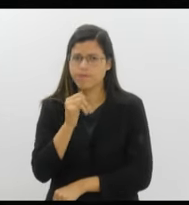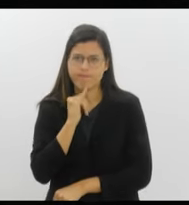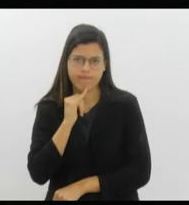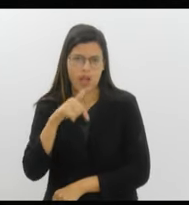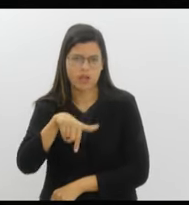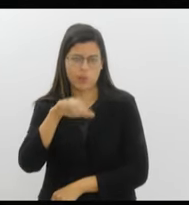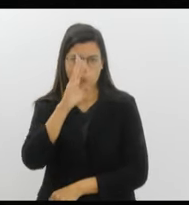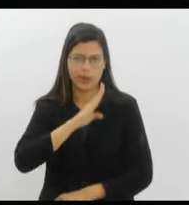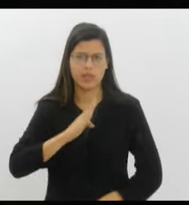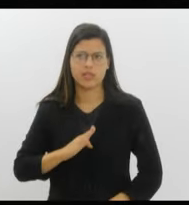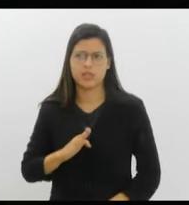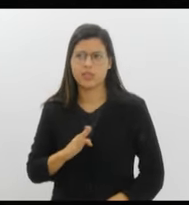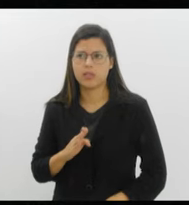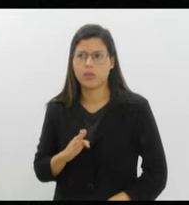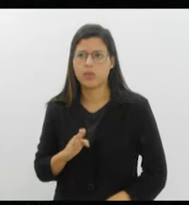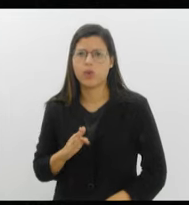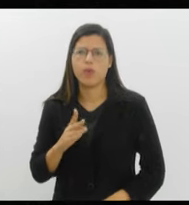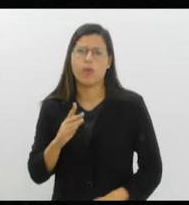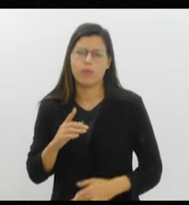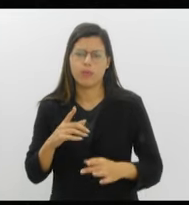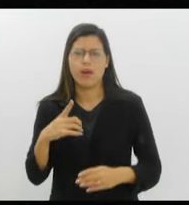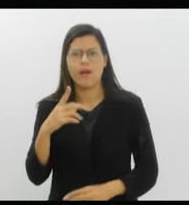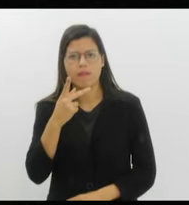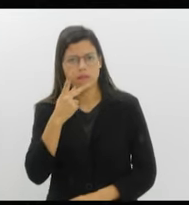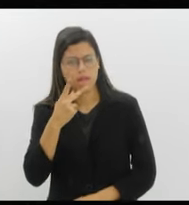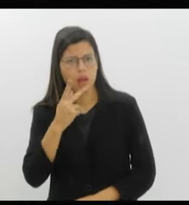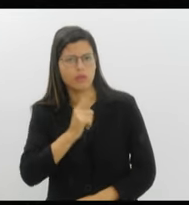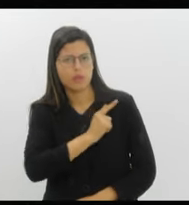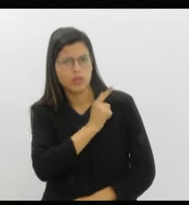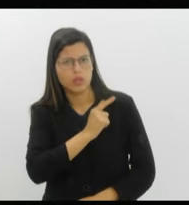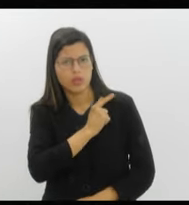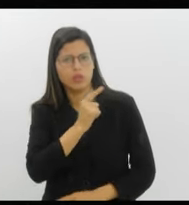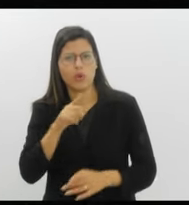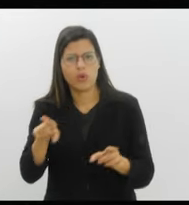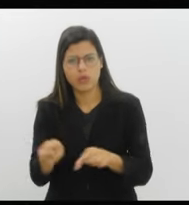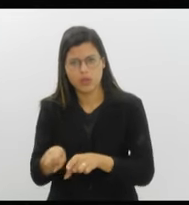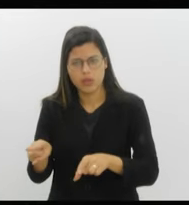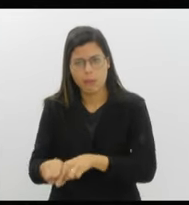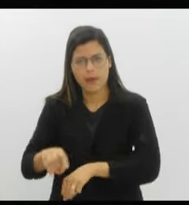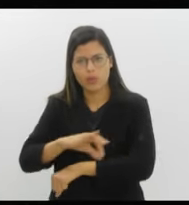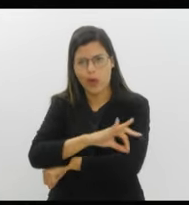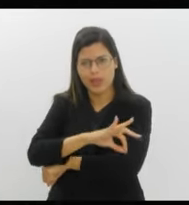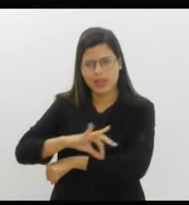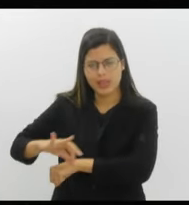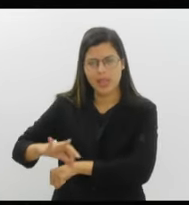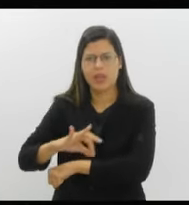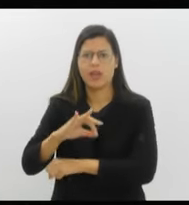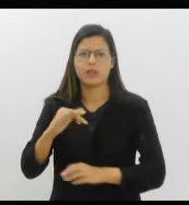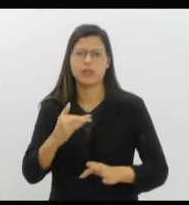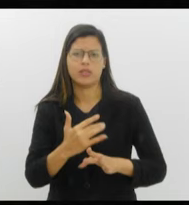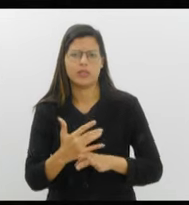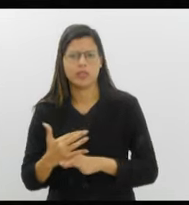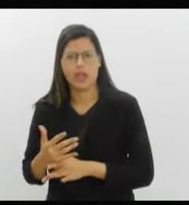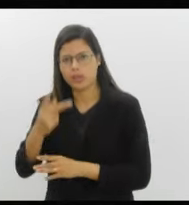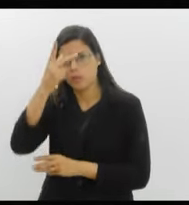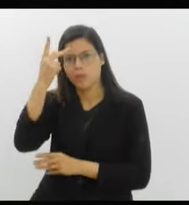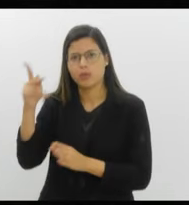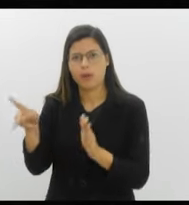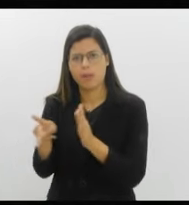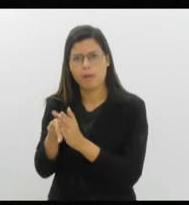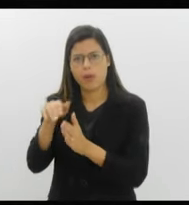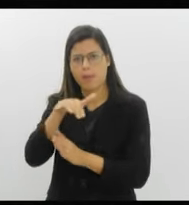da fala dos gestores públicos, apesar da fala dos arquitetos e urbanistas, apesar da fala de gente da engenharia,